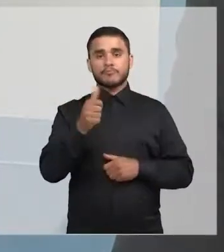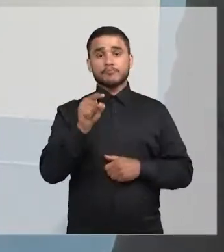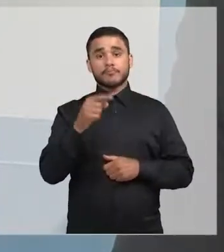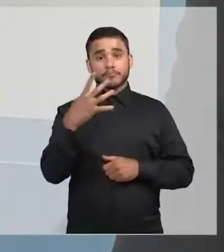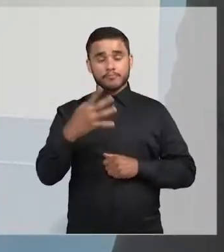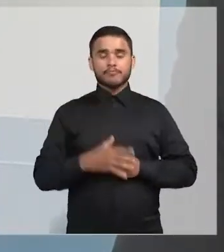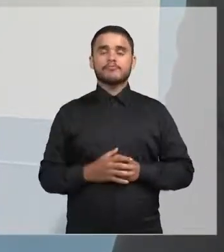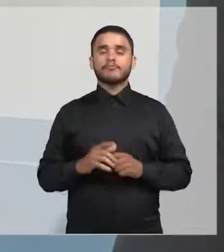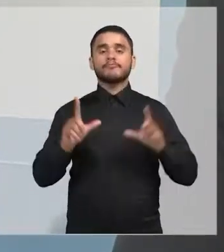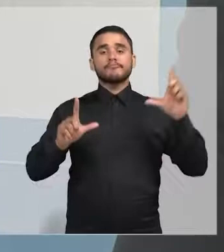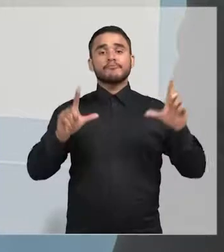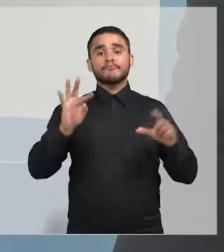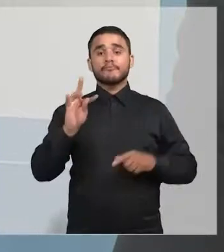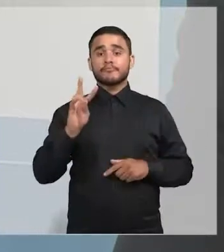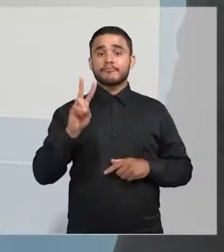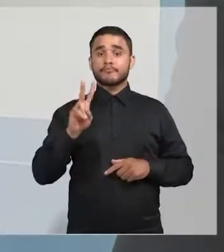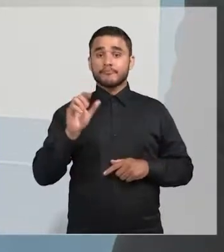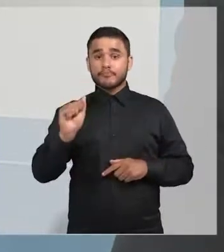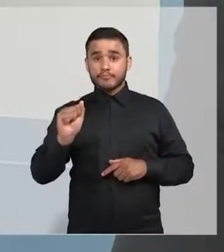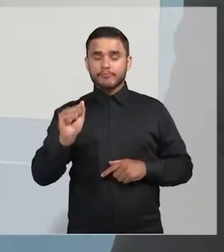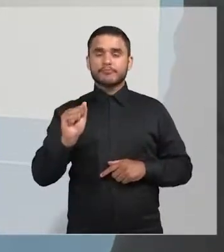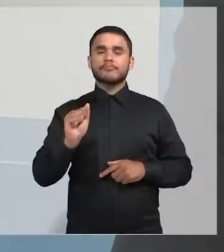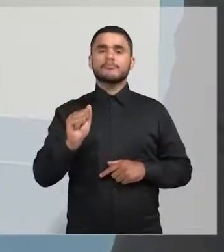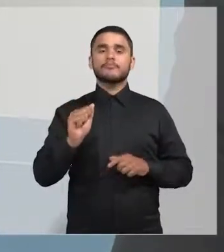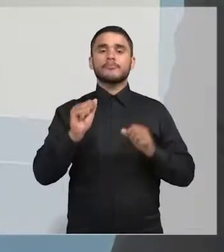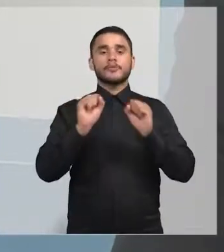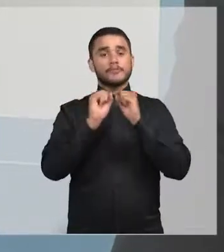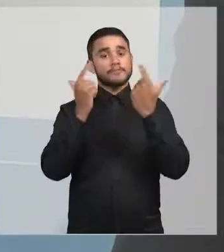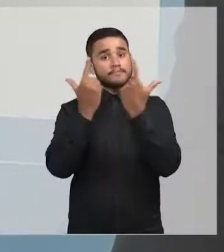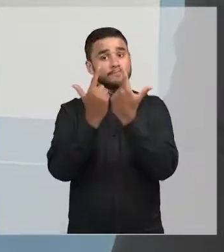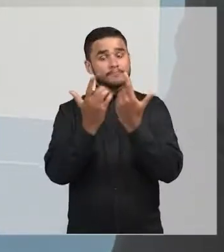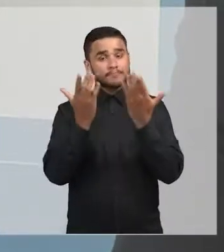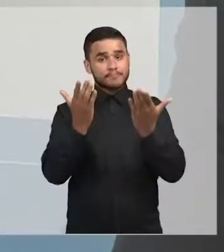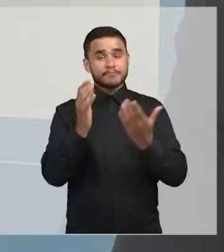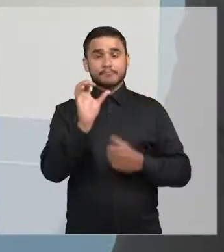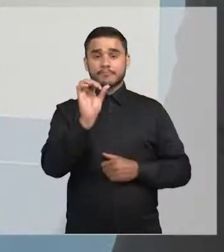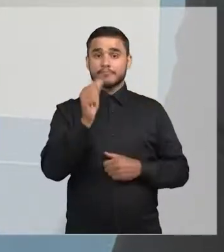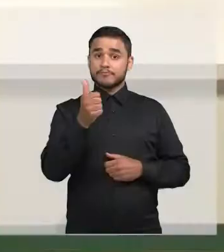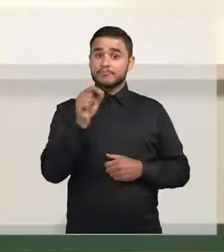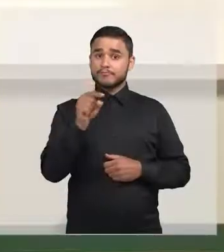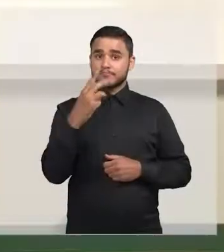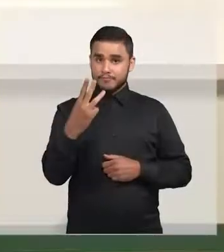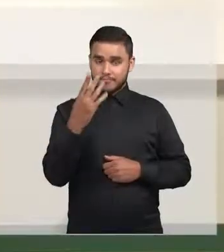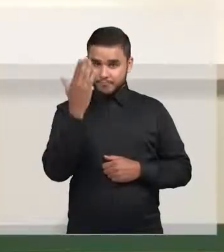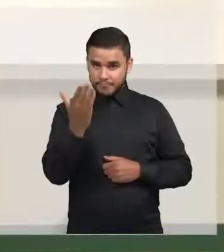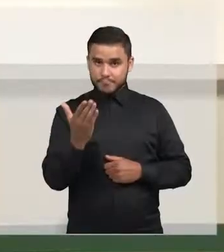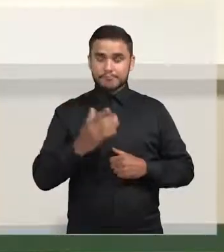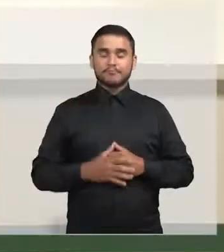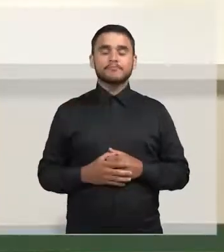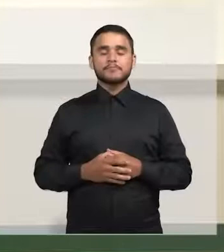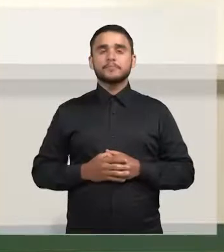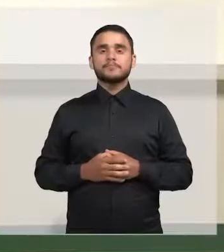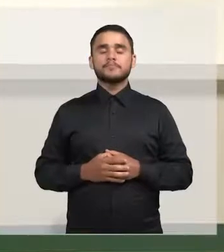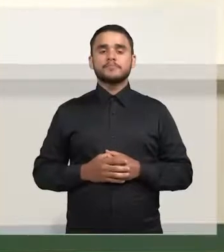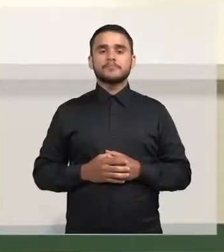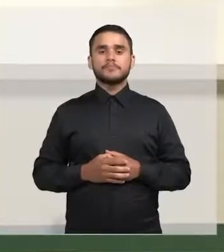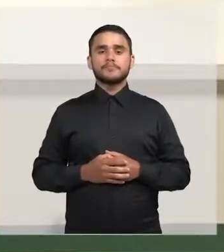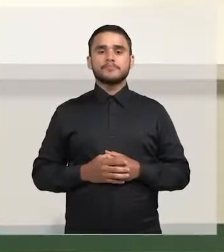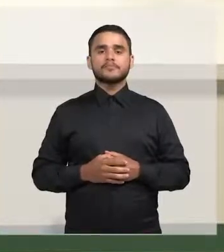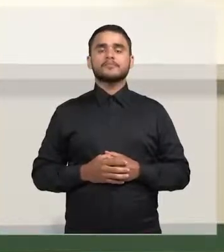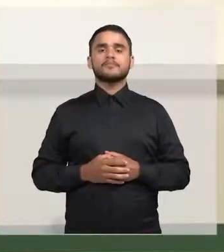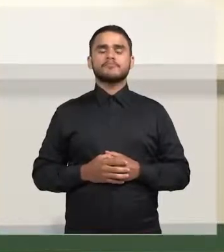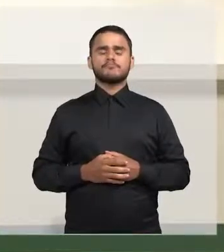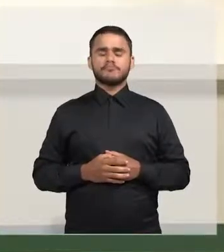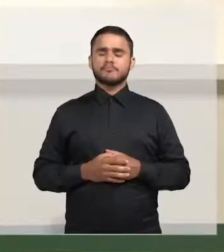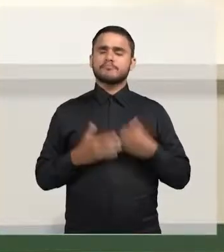e na sua TV Assembleia, canal 61.3. O Luiz falou aí da questão do Ciro,